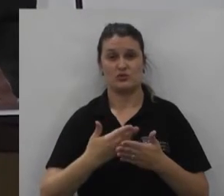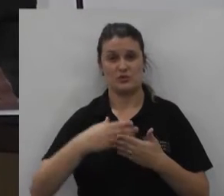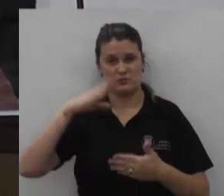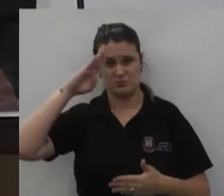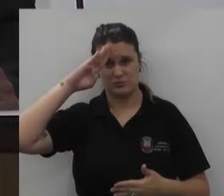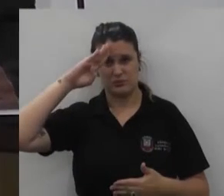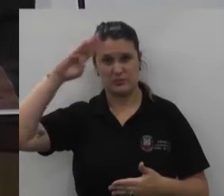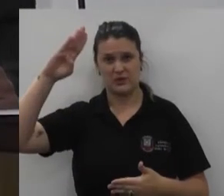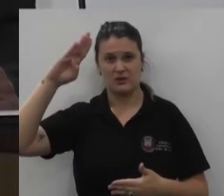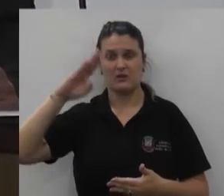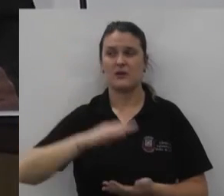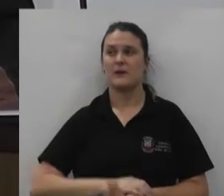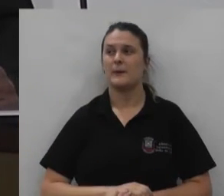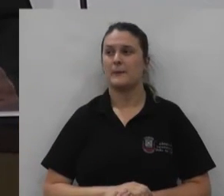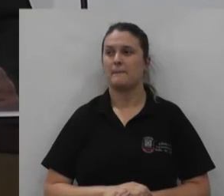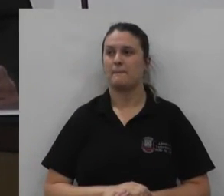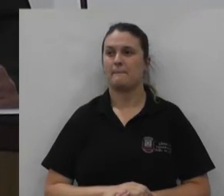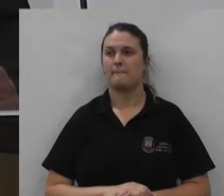estou falando, senhor presidente,